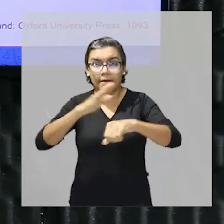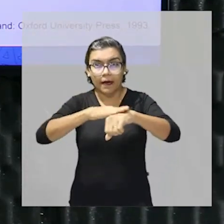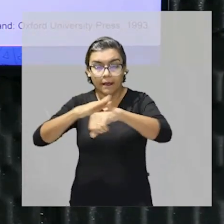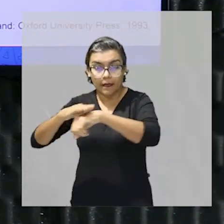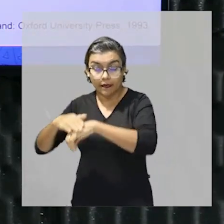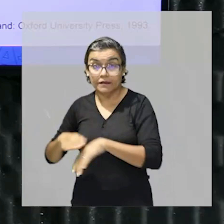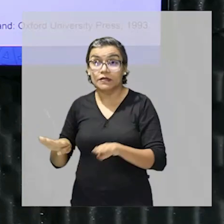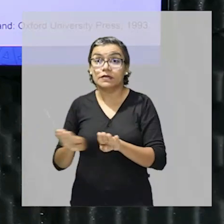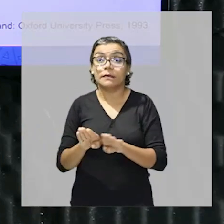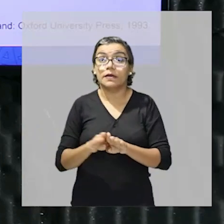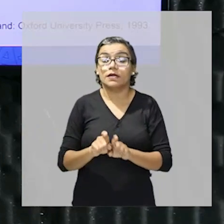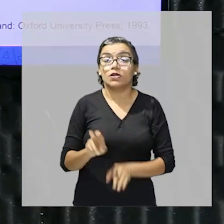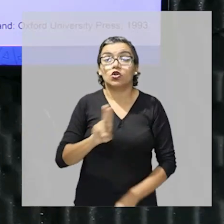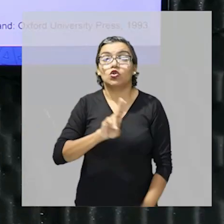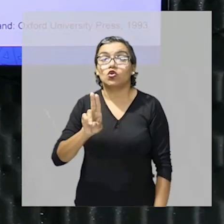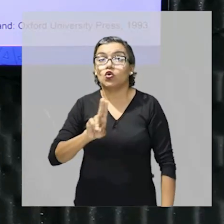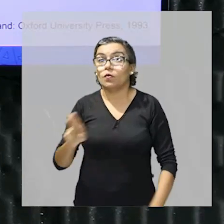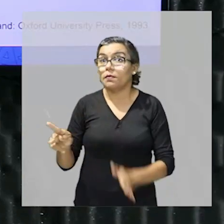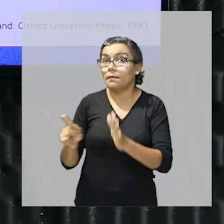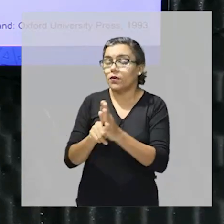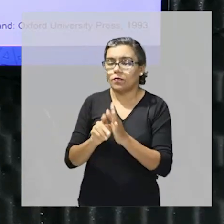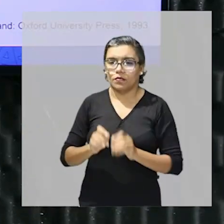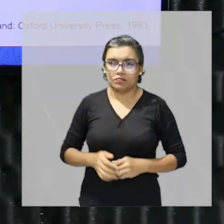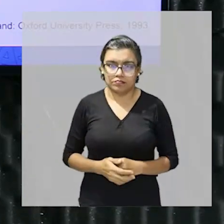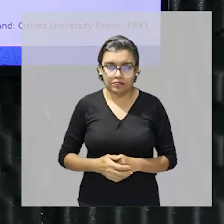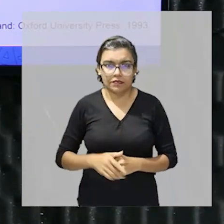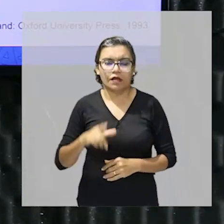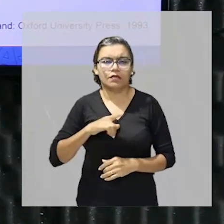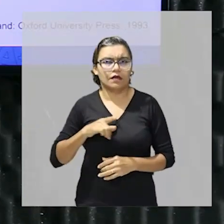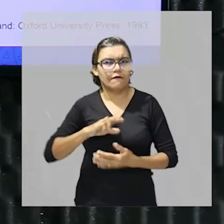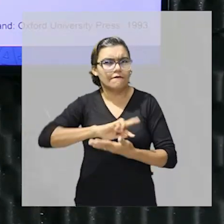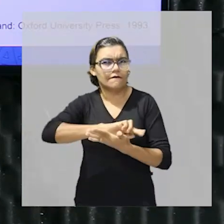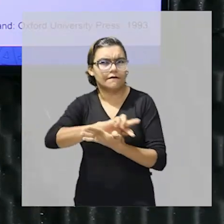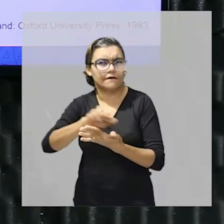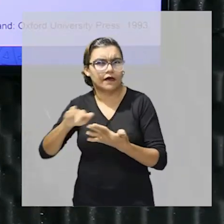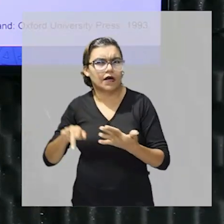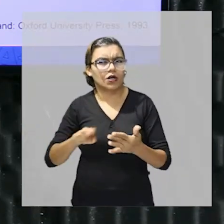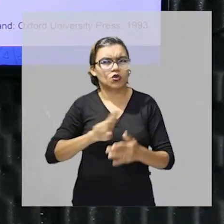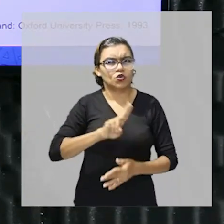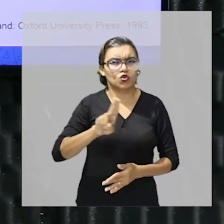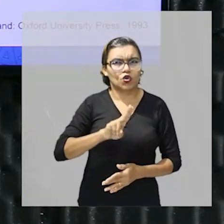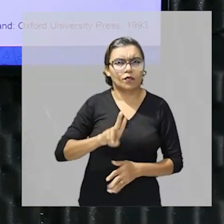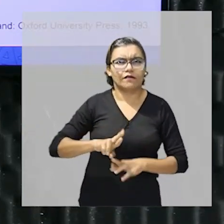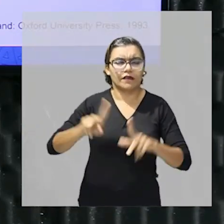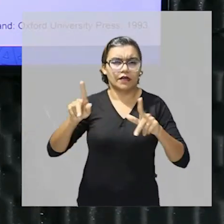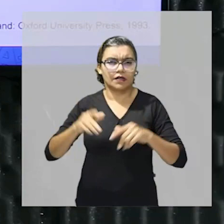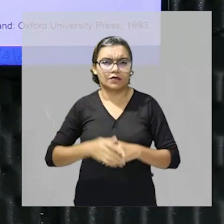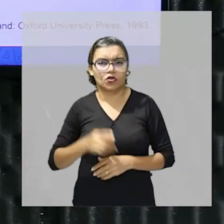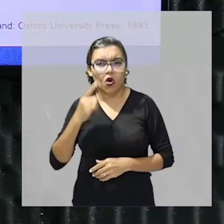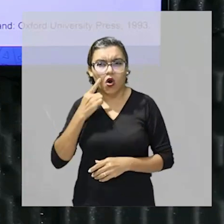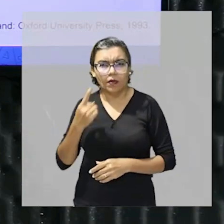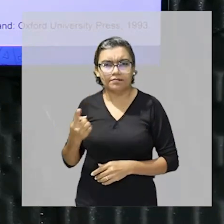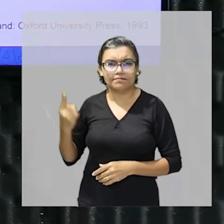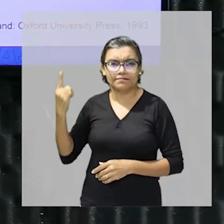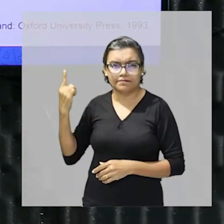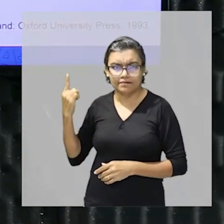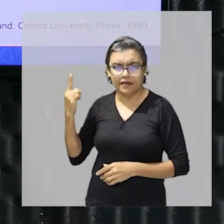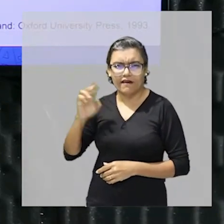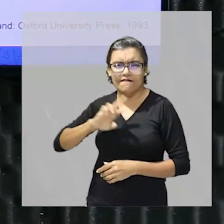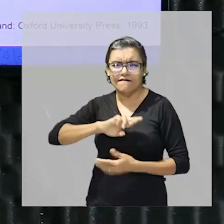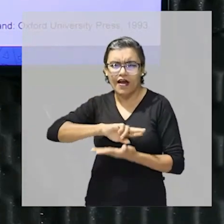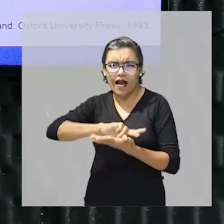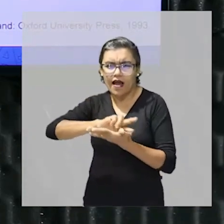nomes próprios, ó. Olha quantos nomes diferentes aparecem. Philip, Annie,